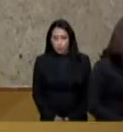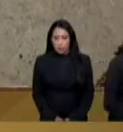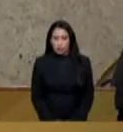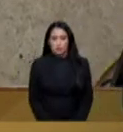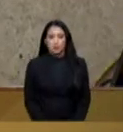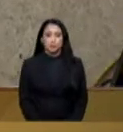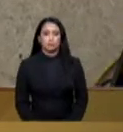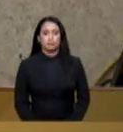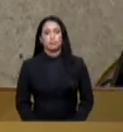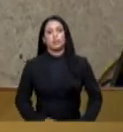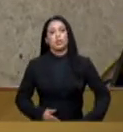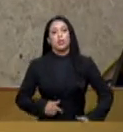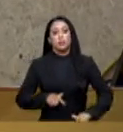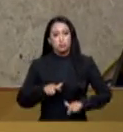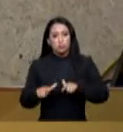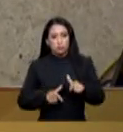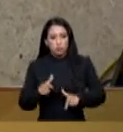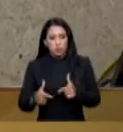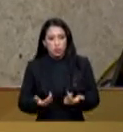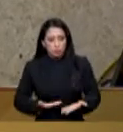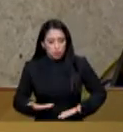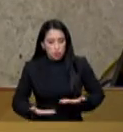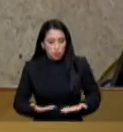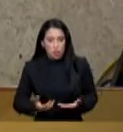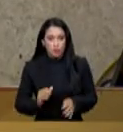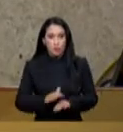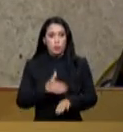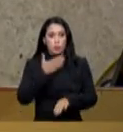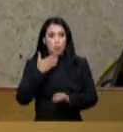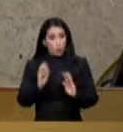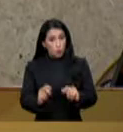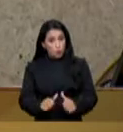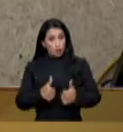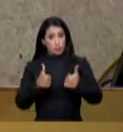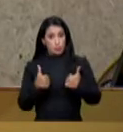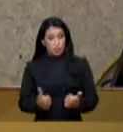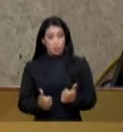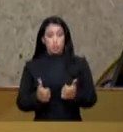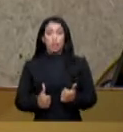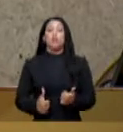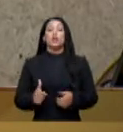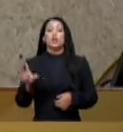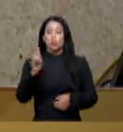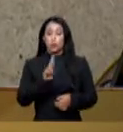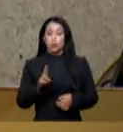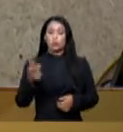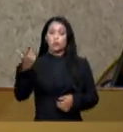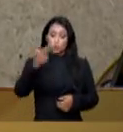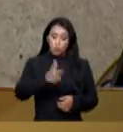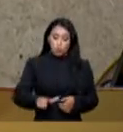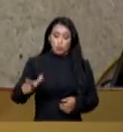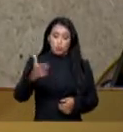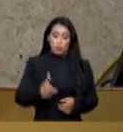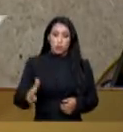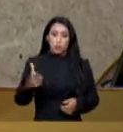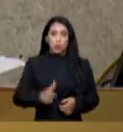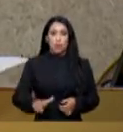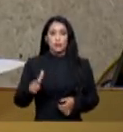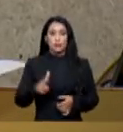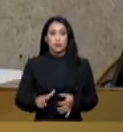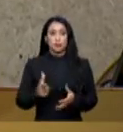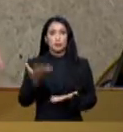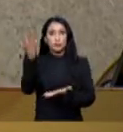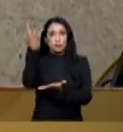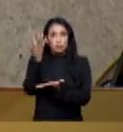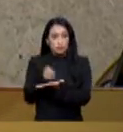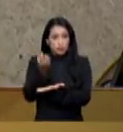serviços, melhoria nos processos de tratamento e reuso e aproveitamento de águas de chuva.